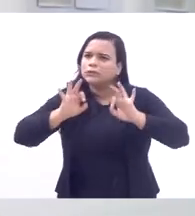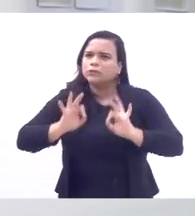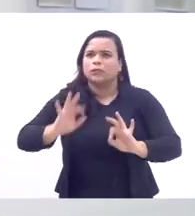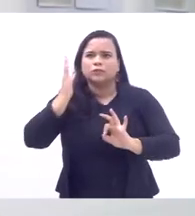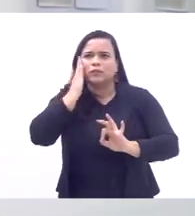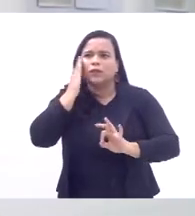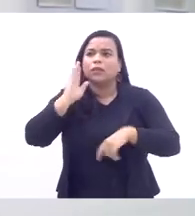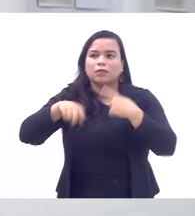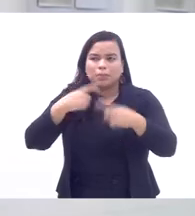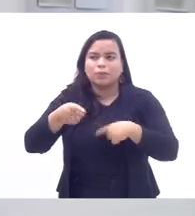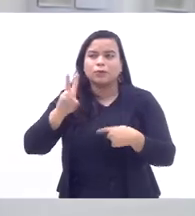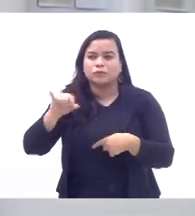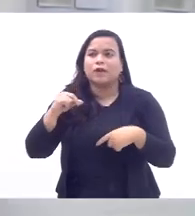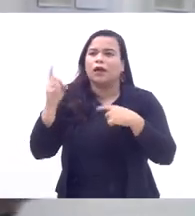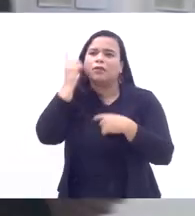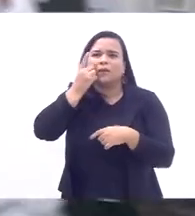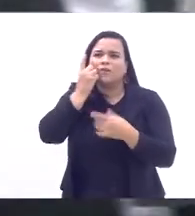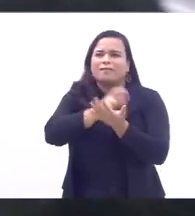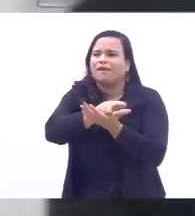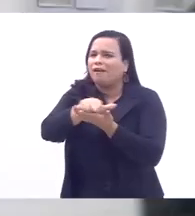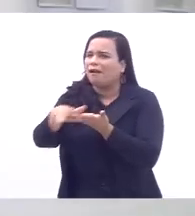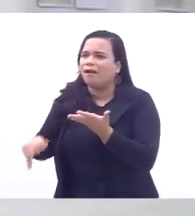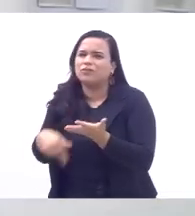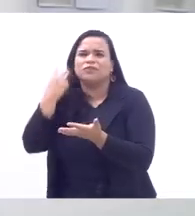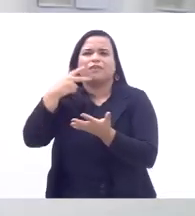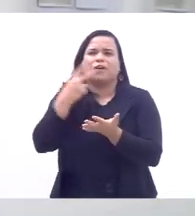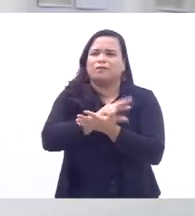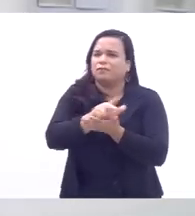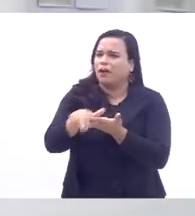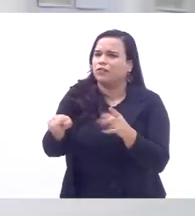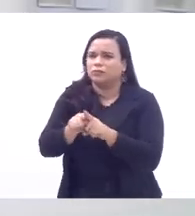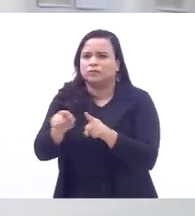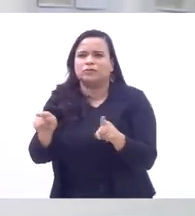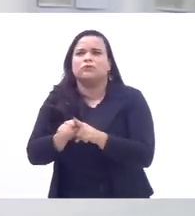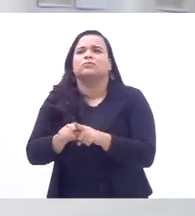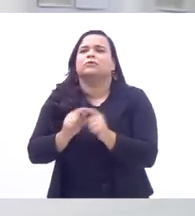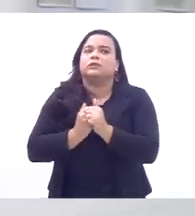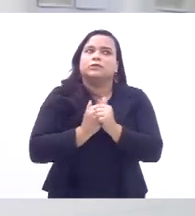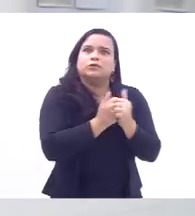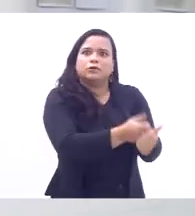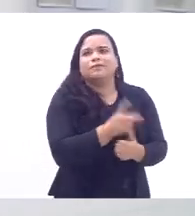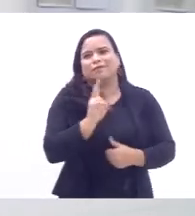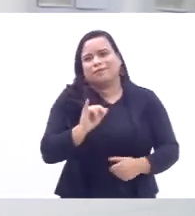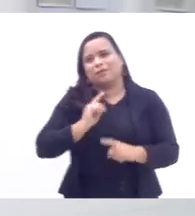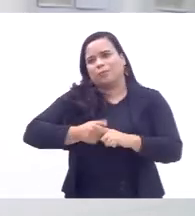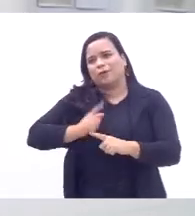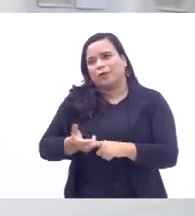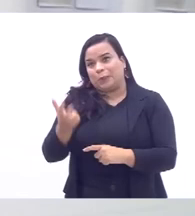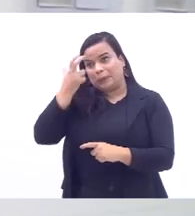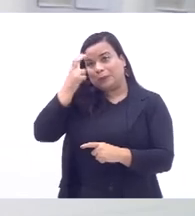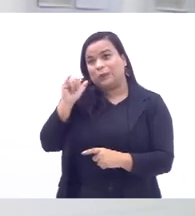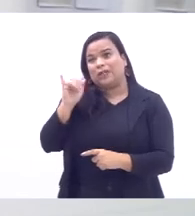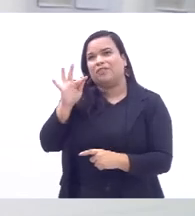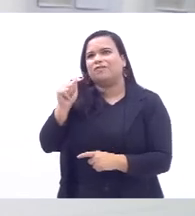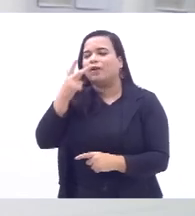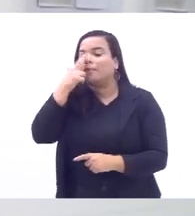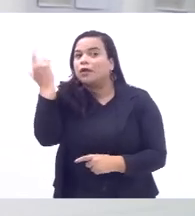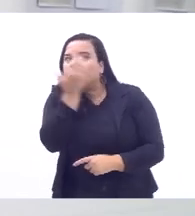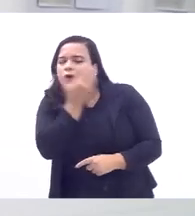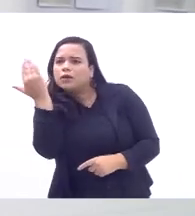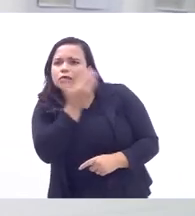depois vão vir muitos outros deputados, muitos outros vereadores, porque, de certa forma, a cultura de Ifá estava invisível para